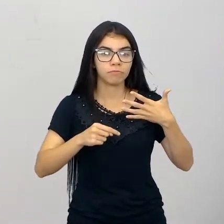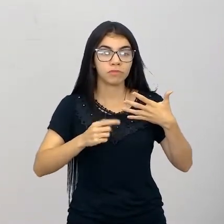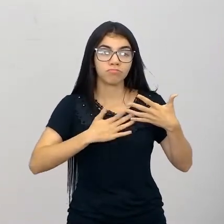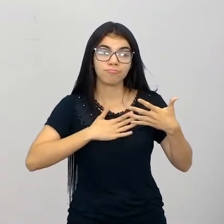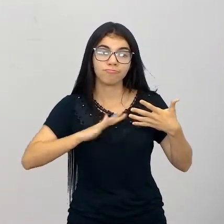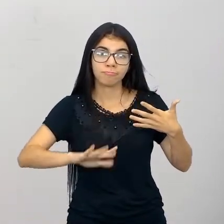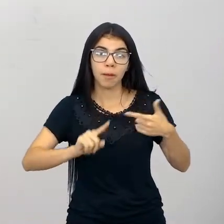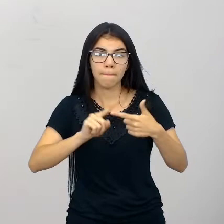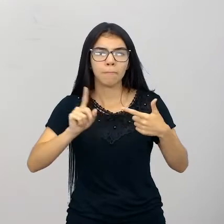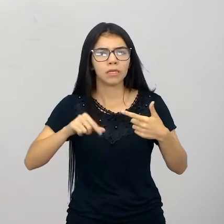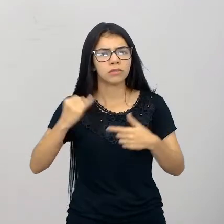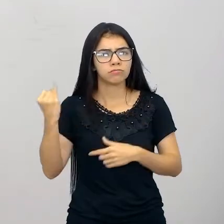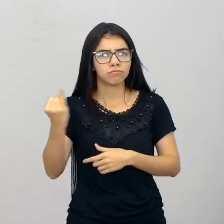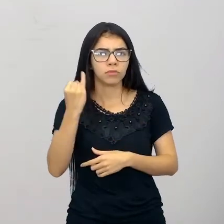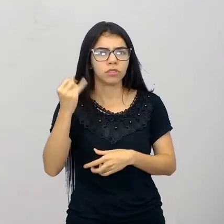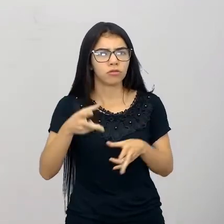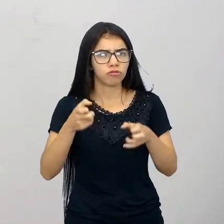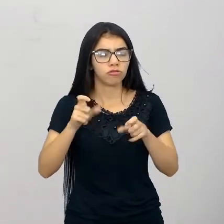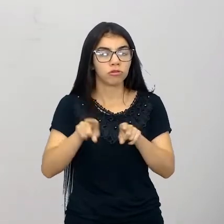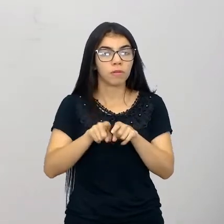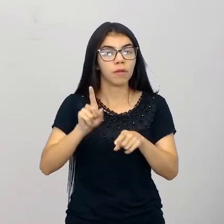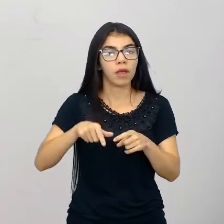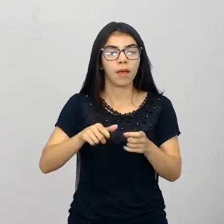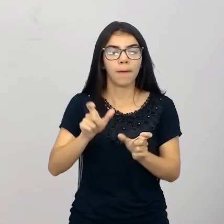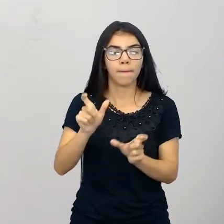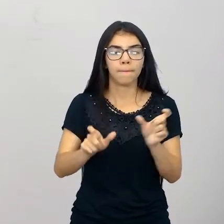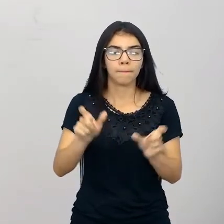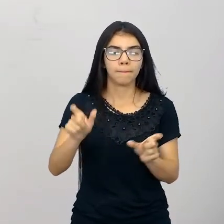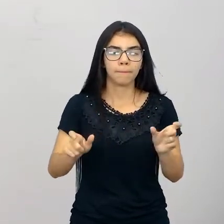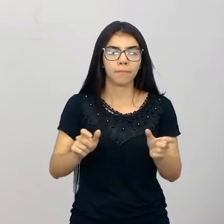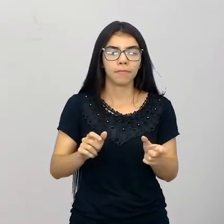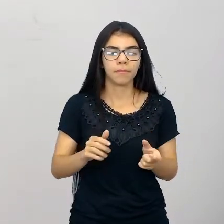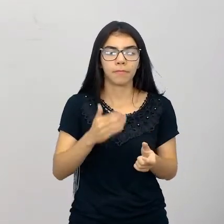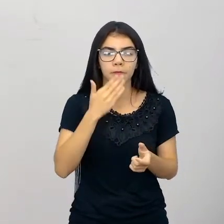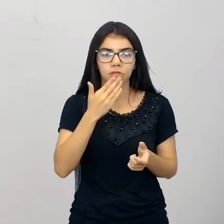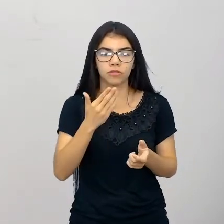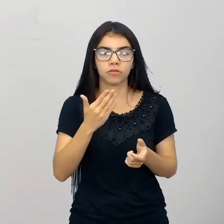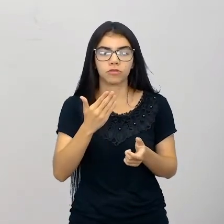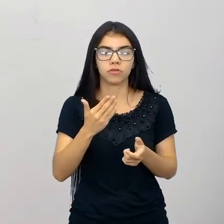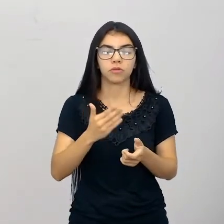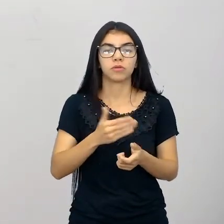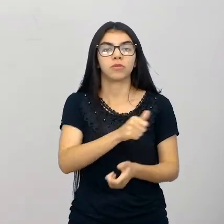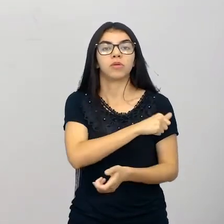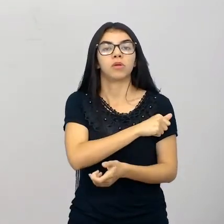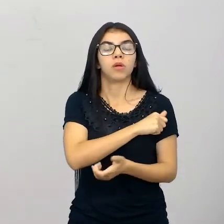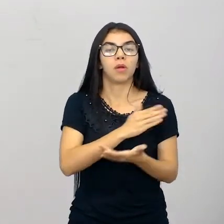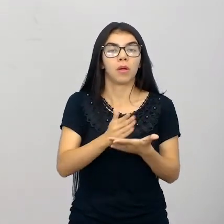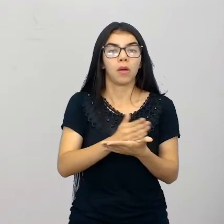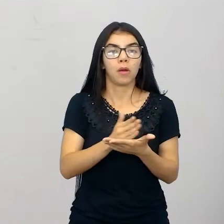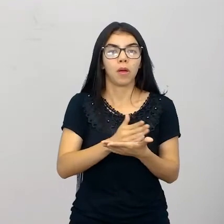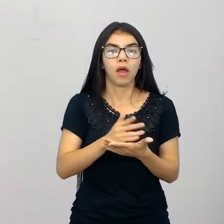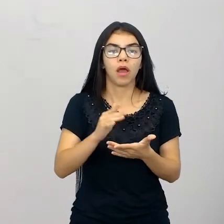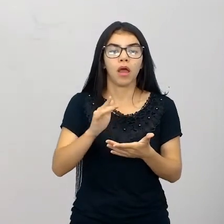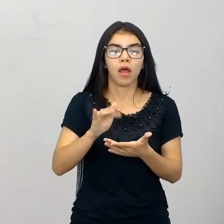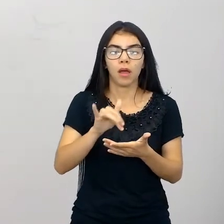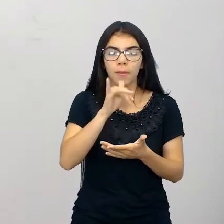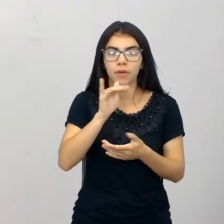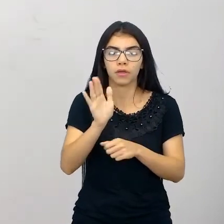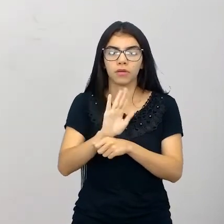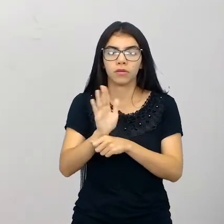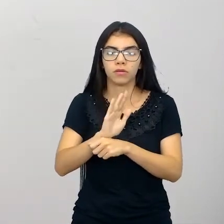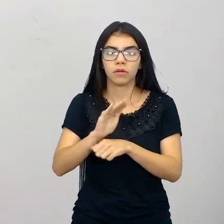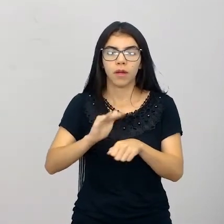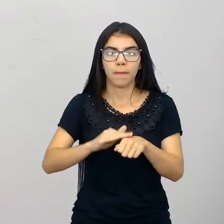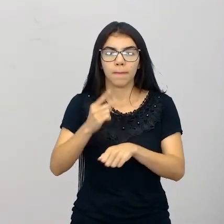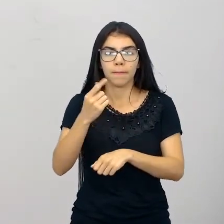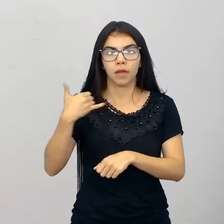mas que eu considero importantes. E eu pedi que no começo os estudantes fizessem alguns acordos. Por exemplo, filme acima de 18